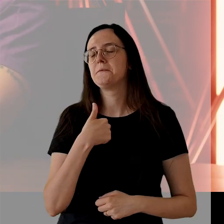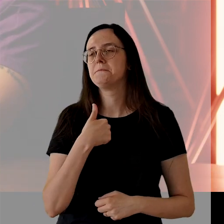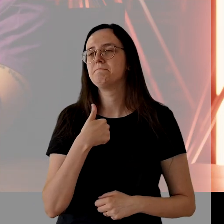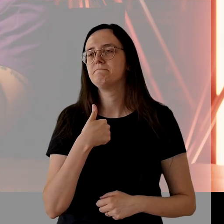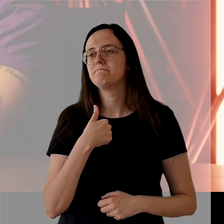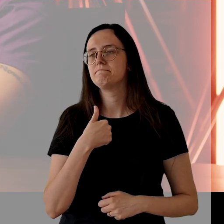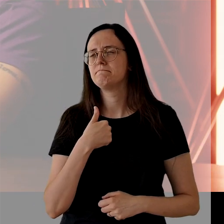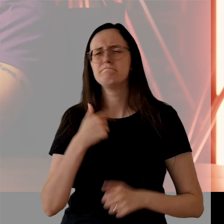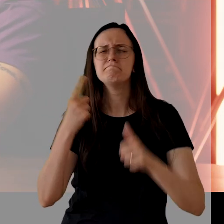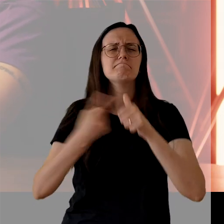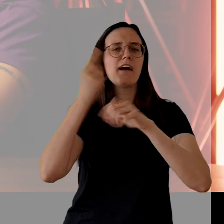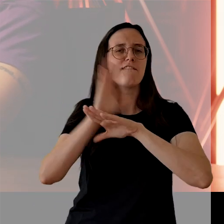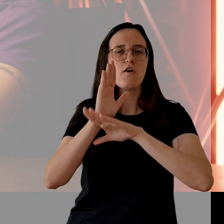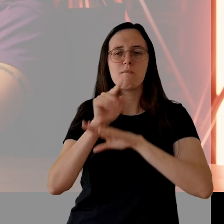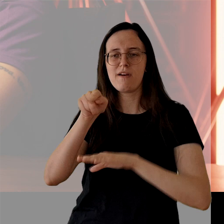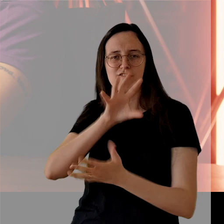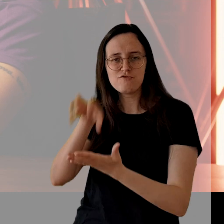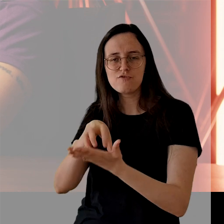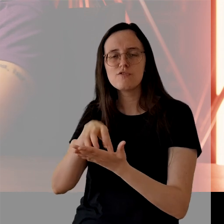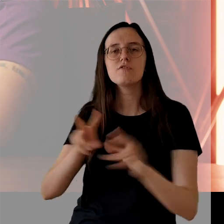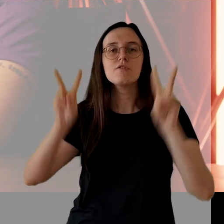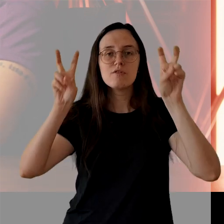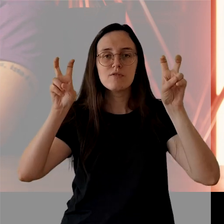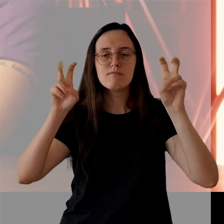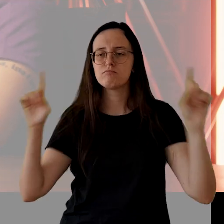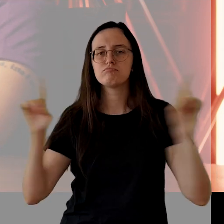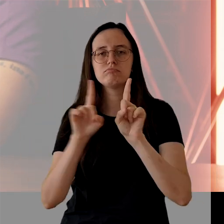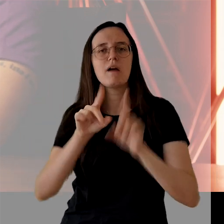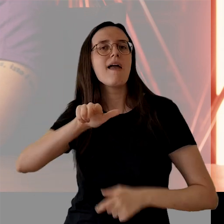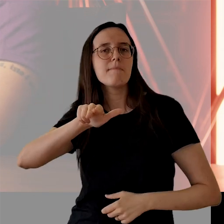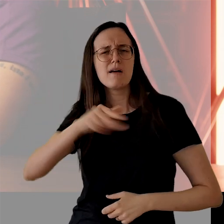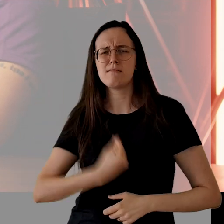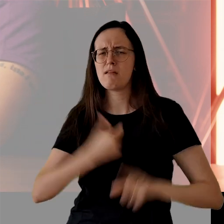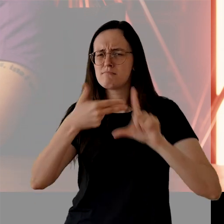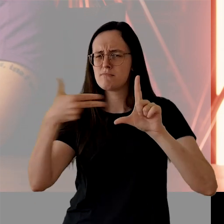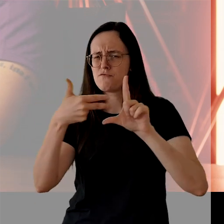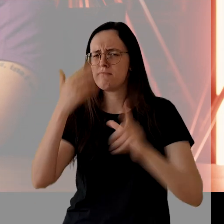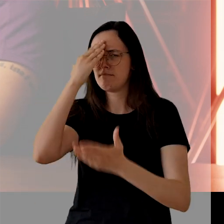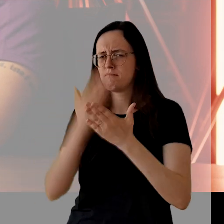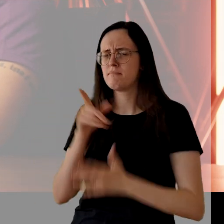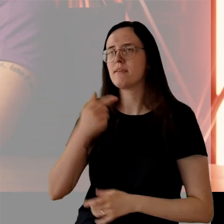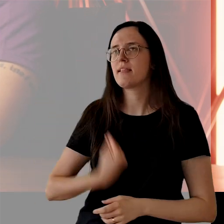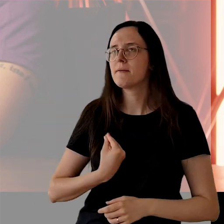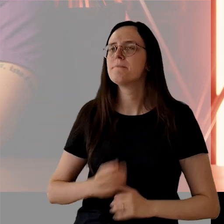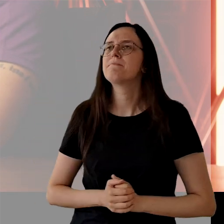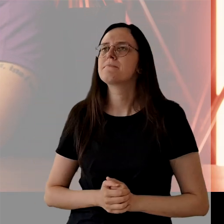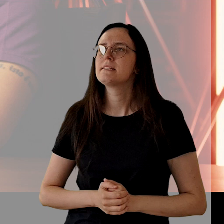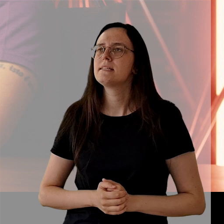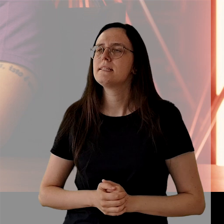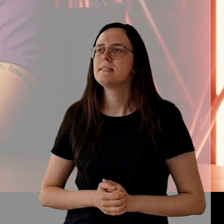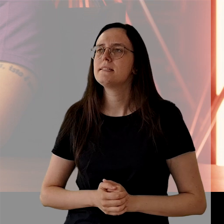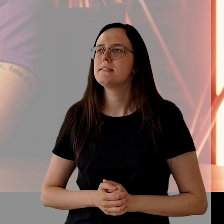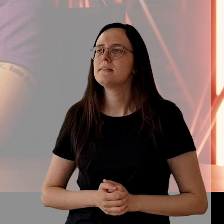dos primeiros filmes que eu fiz nesse estúdio chama-se Entre Irmãs. Tá na Netflix, se eu não me engano. E é uma